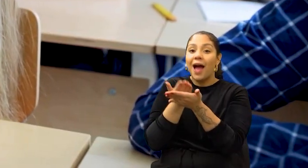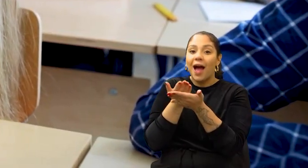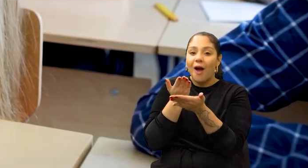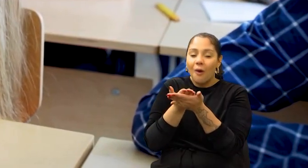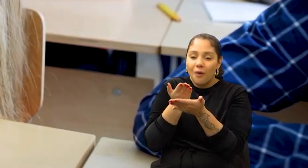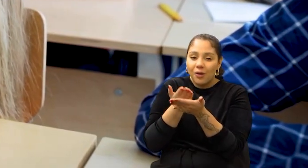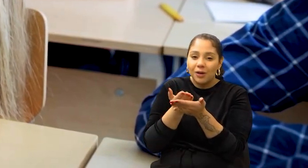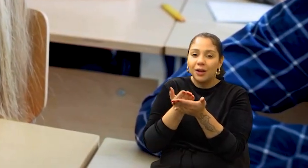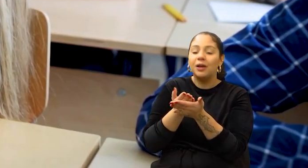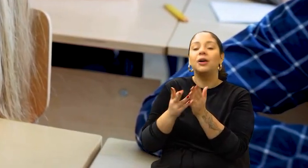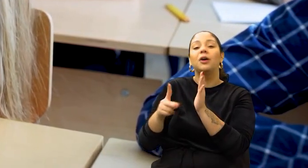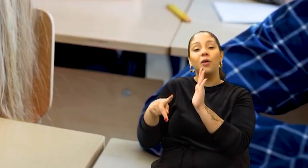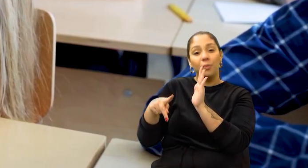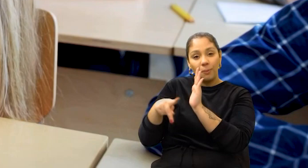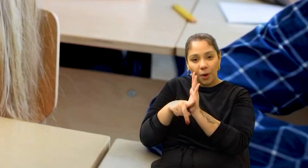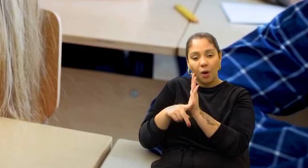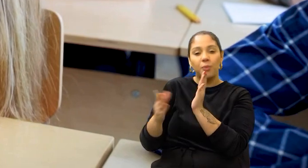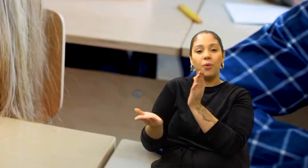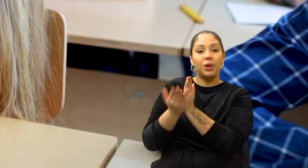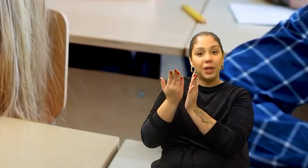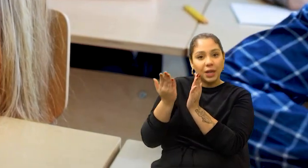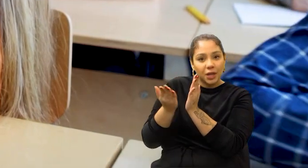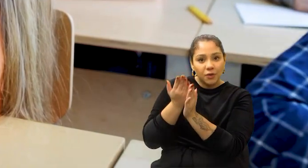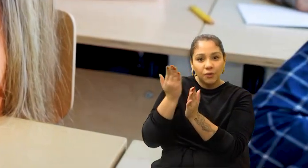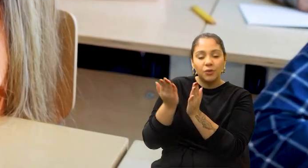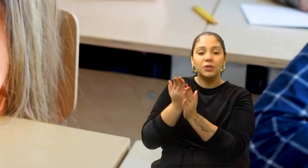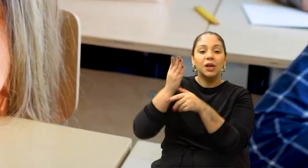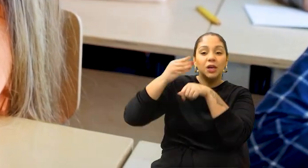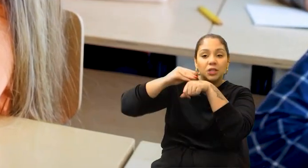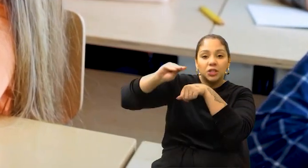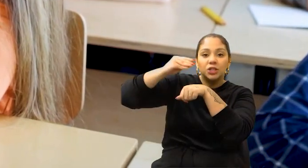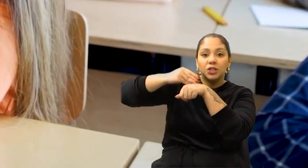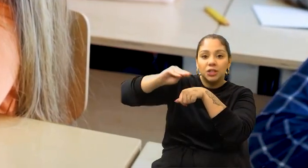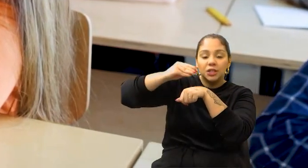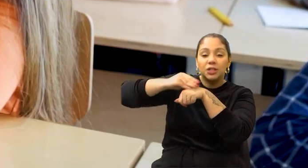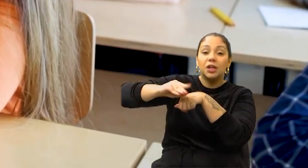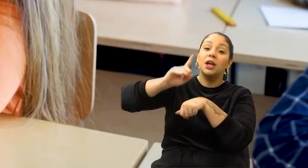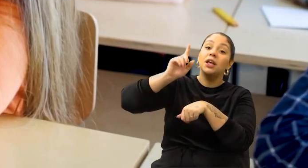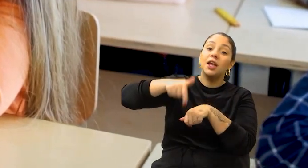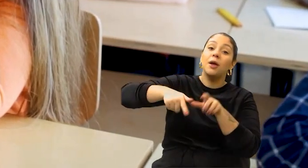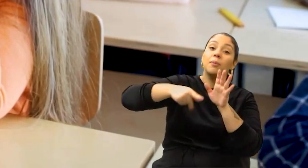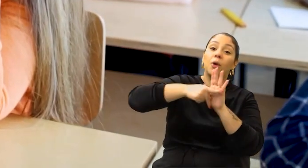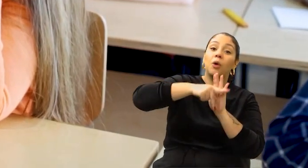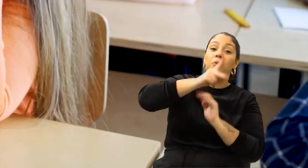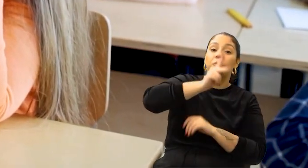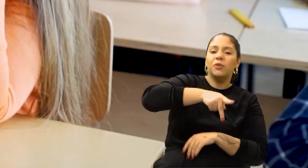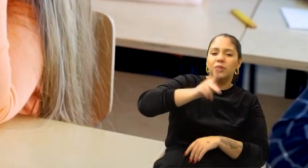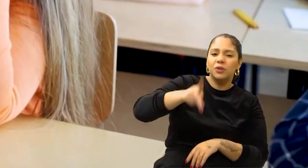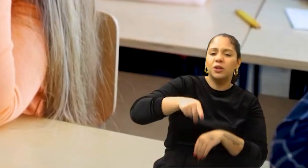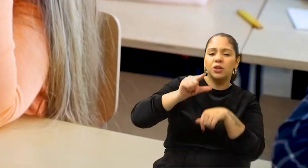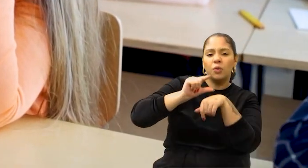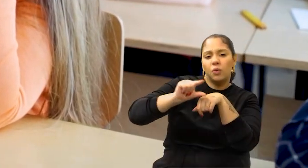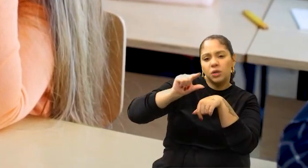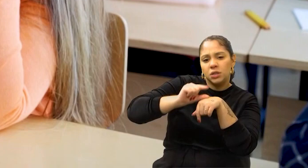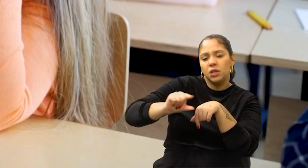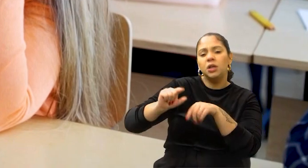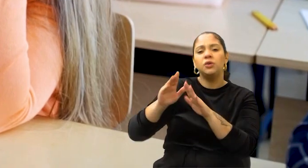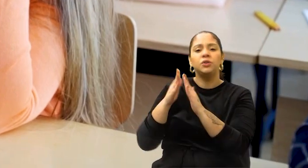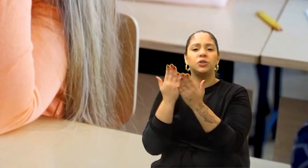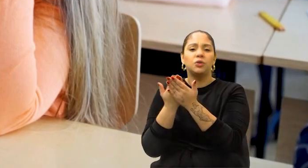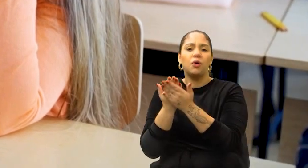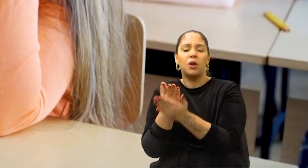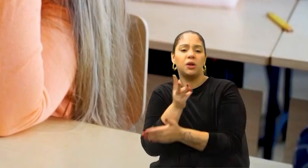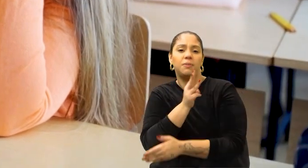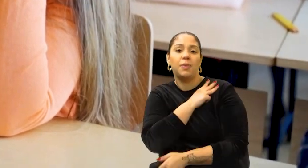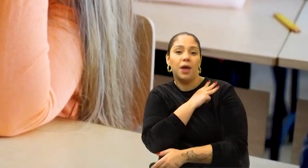Unicamp Olha lá são aulas com essas obras literárias para poder dar dicas de estudos feito por professores que são professores de